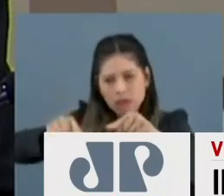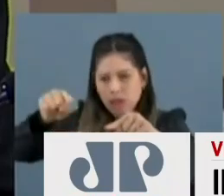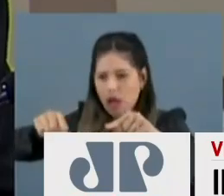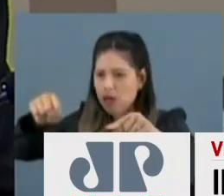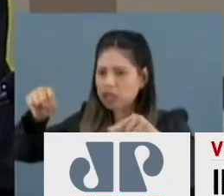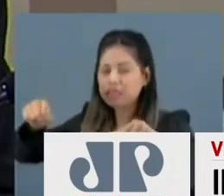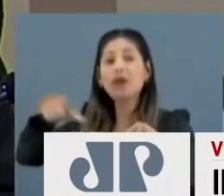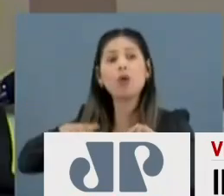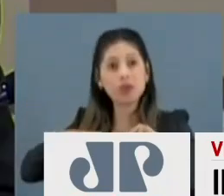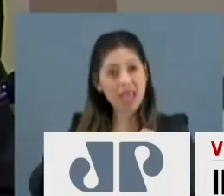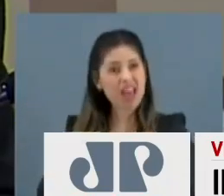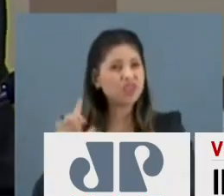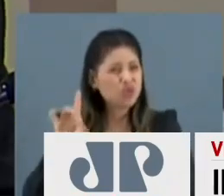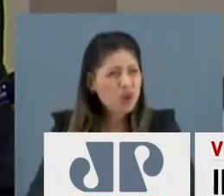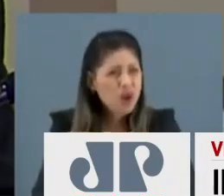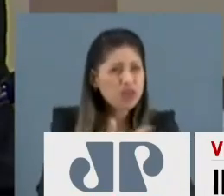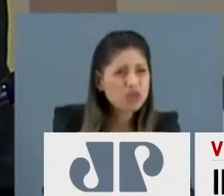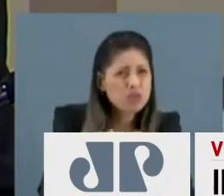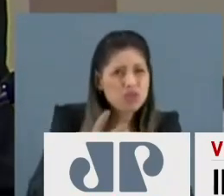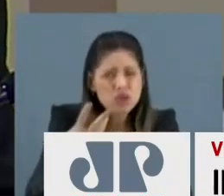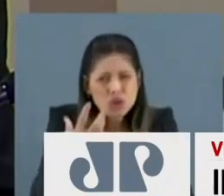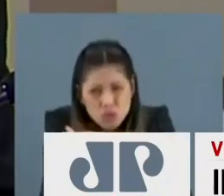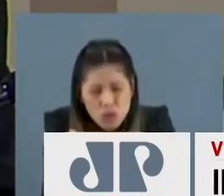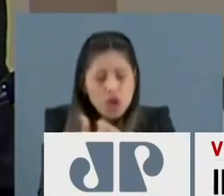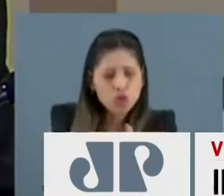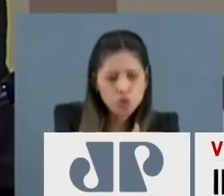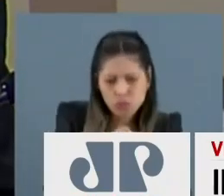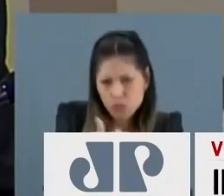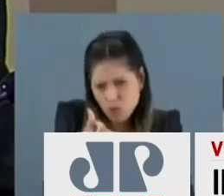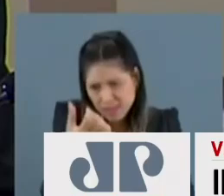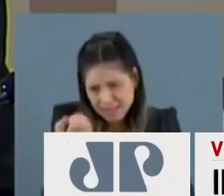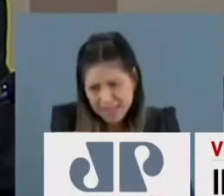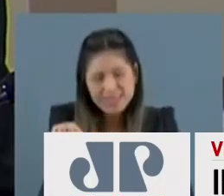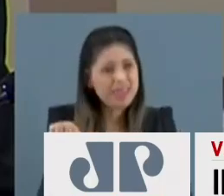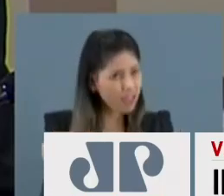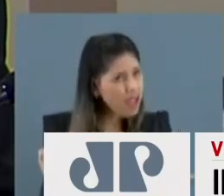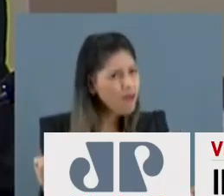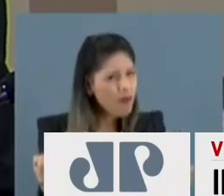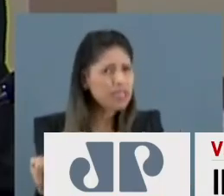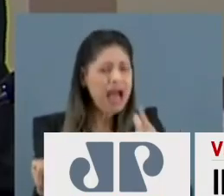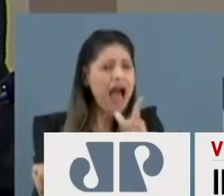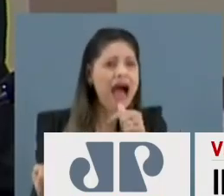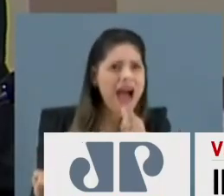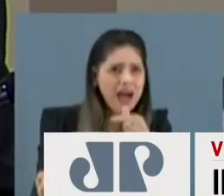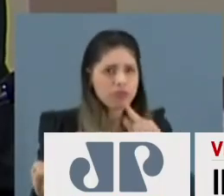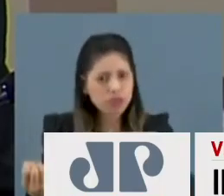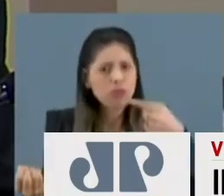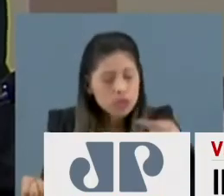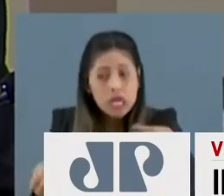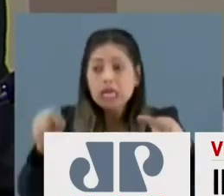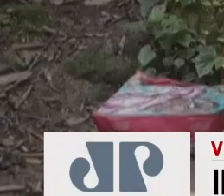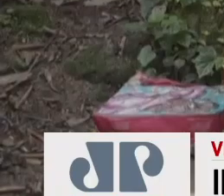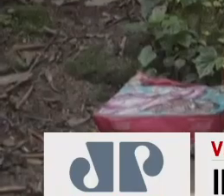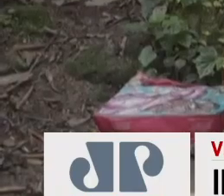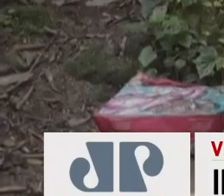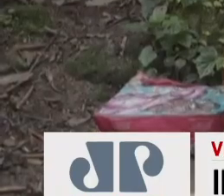em 2060. Aí nós olhamos, mas a água vem depois? Não faz sentido, faz, porque a água é 99%. E sempre o último passo, ele é mais demorado,